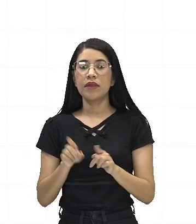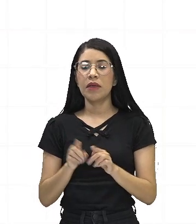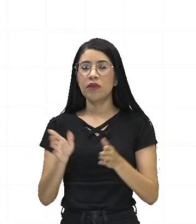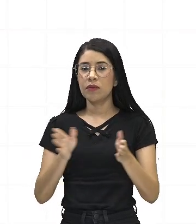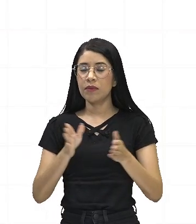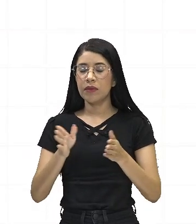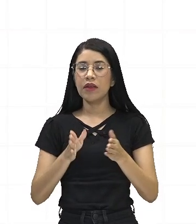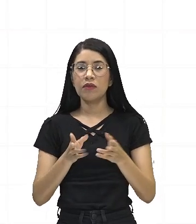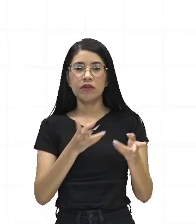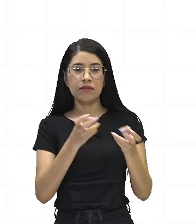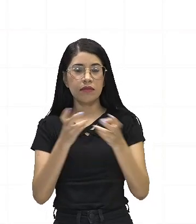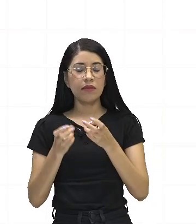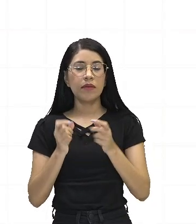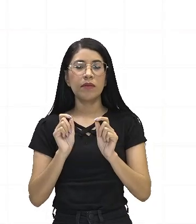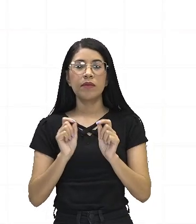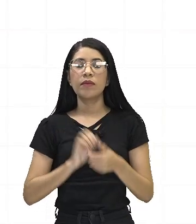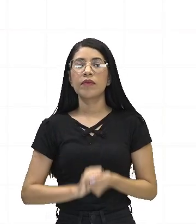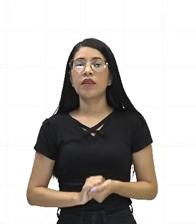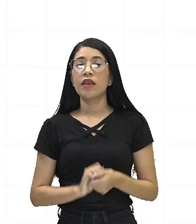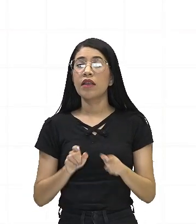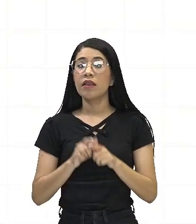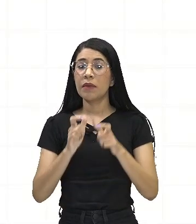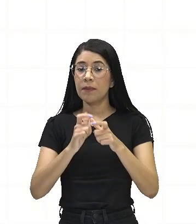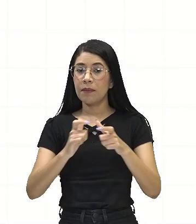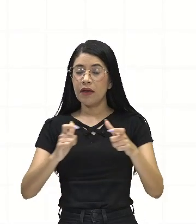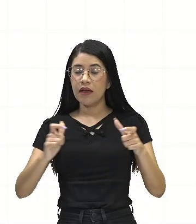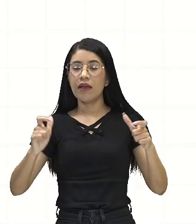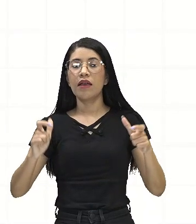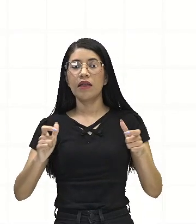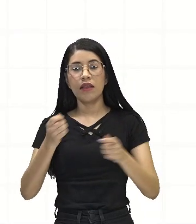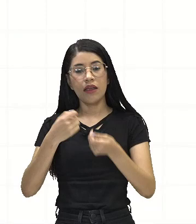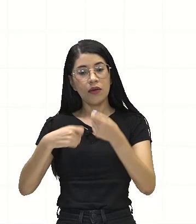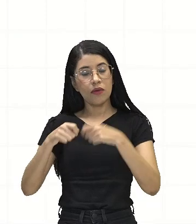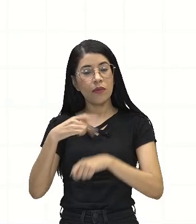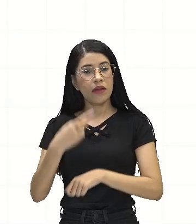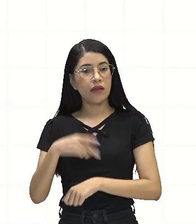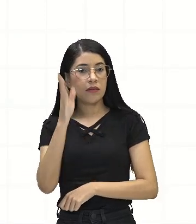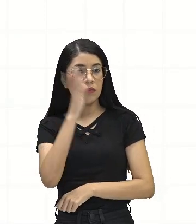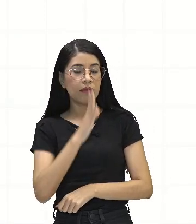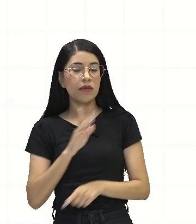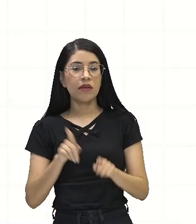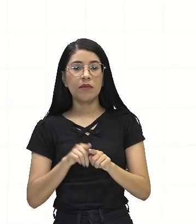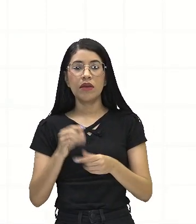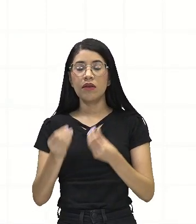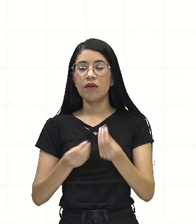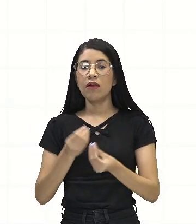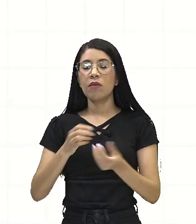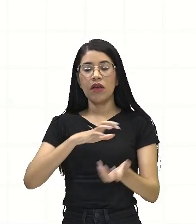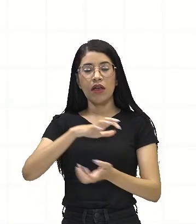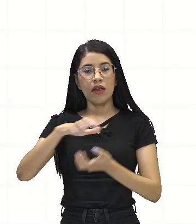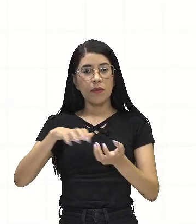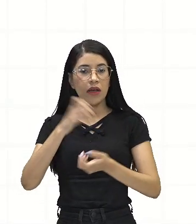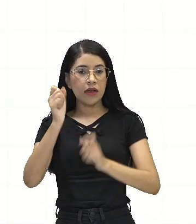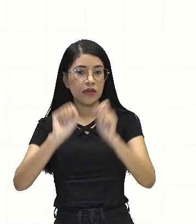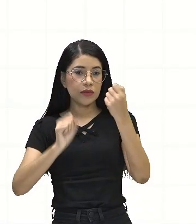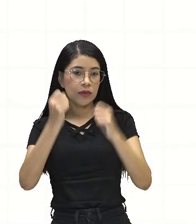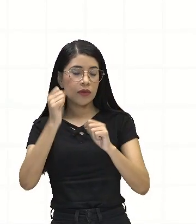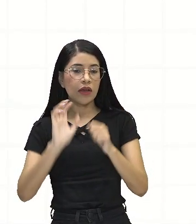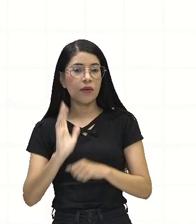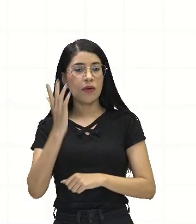período. Nós temos aí um pouco da expansão da atividade econômica no Brasil, que foi impulsionada pela Revolução Industrial e